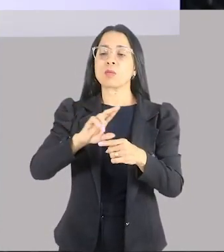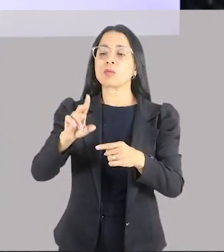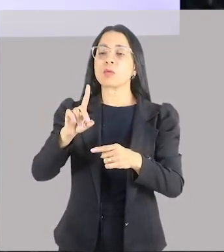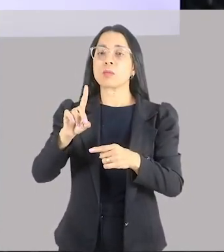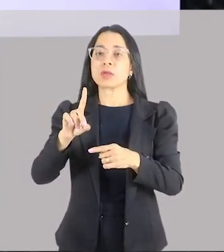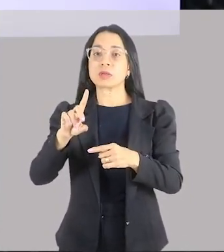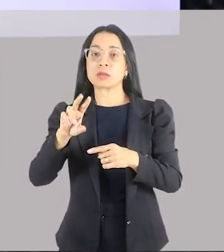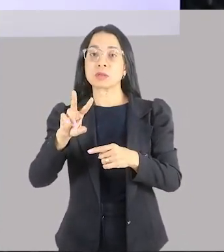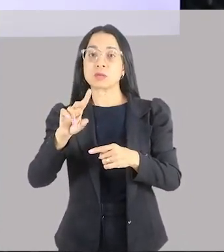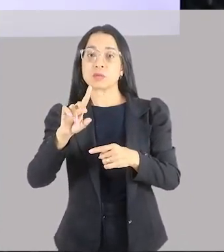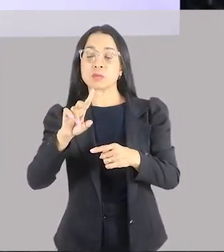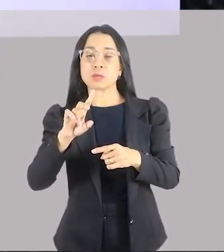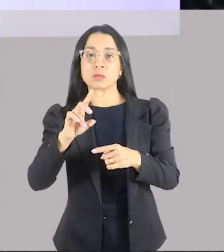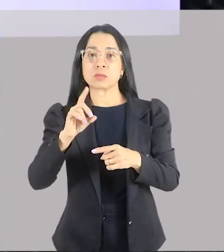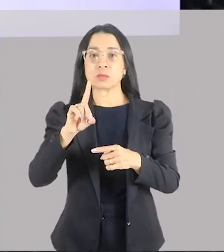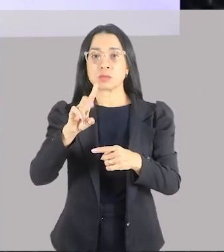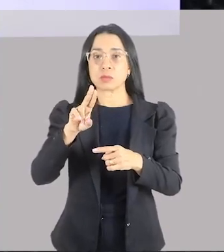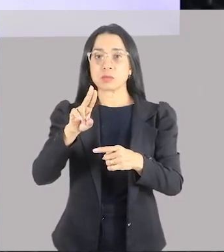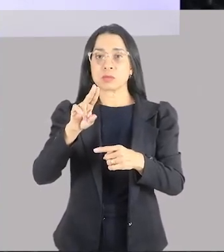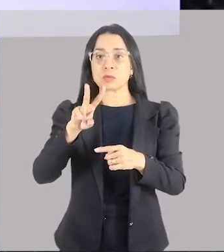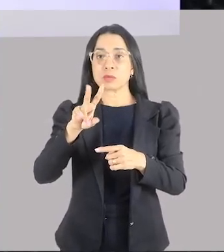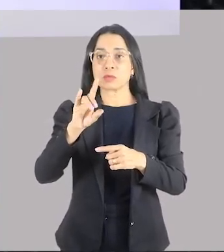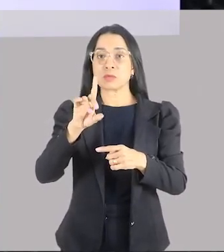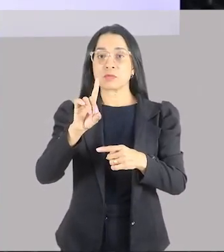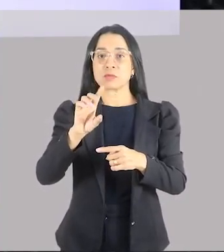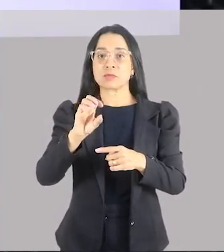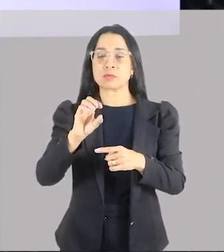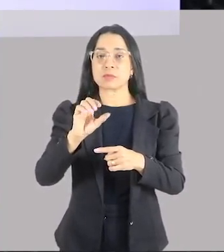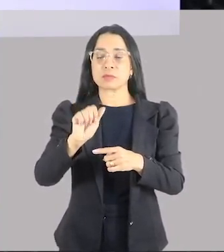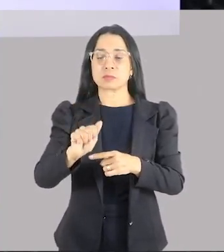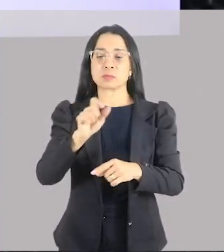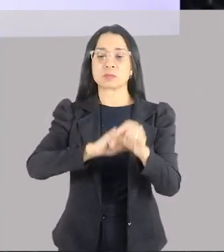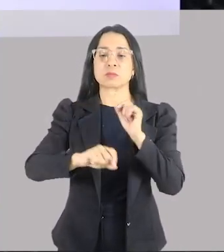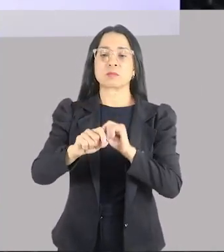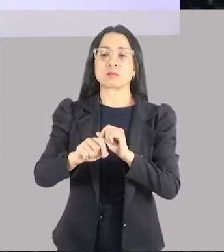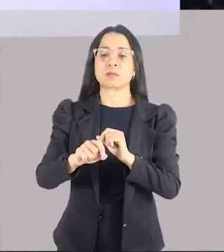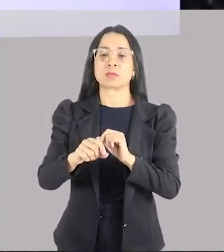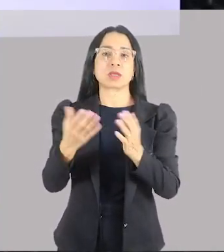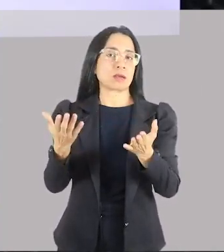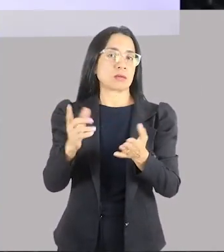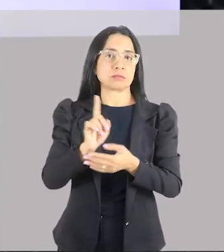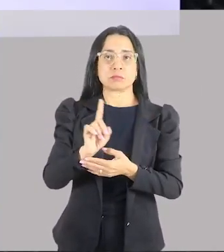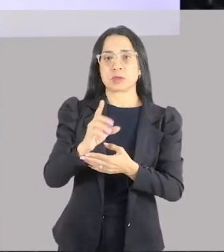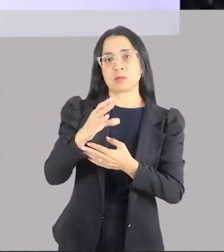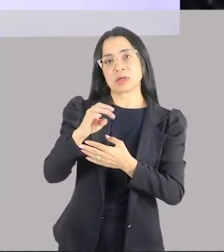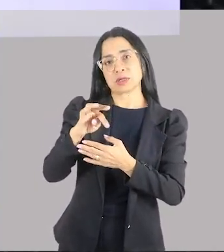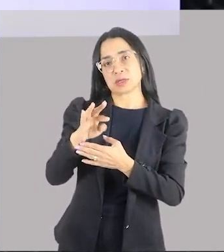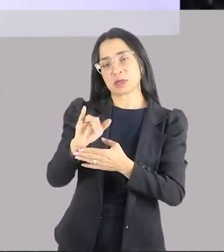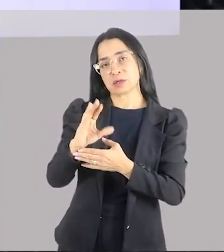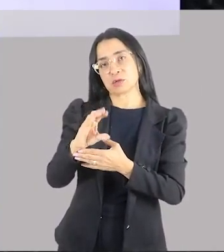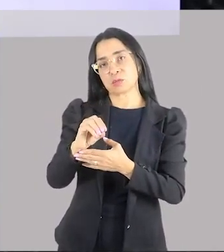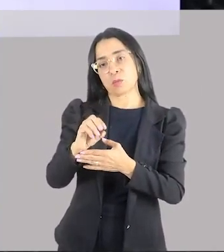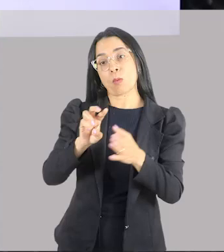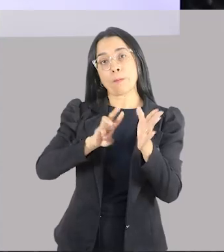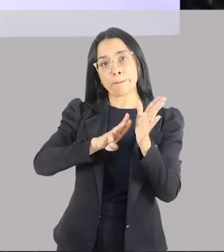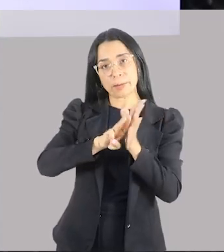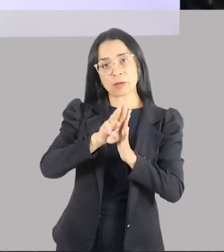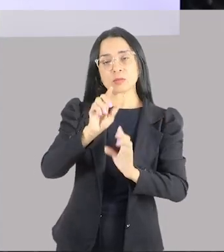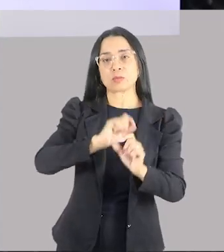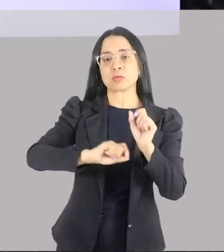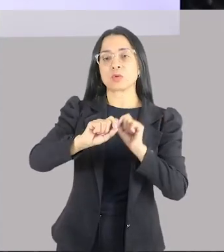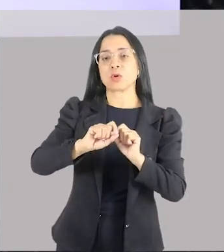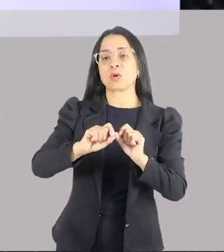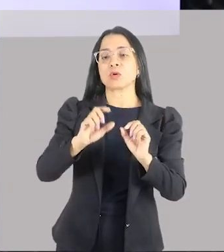como assim? Descartes... Gente, ele não é cético. O método é cético. O método